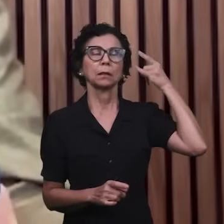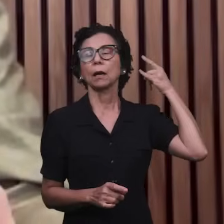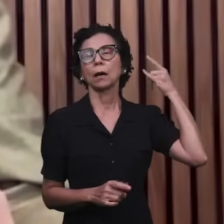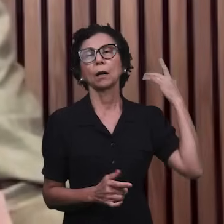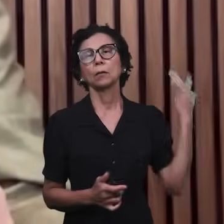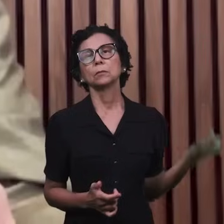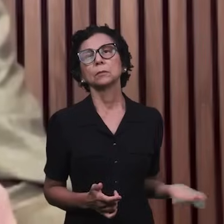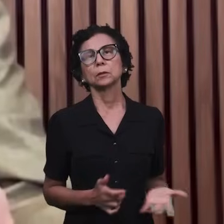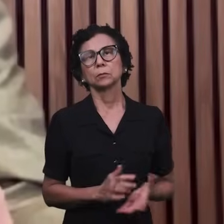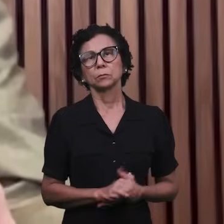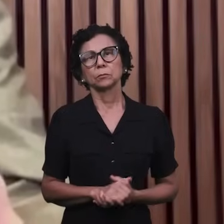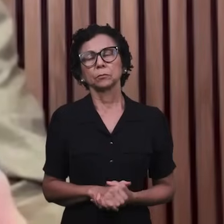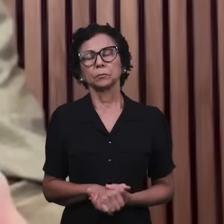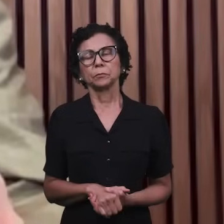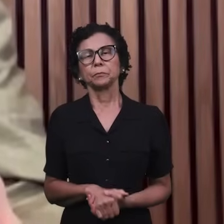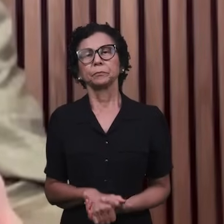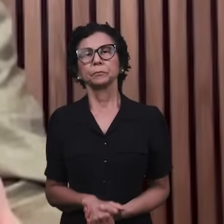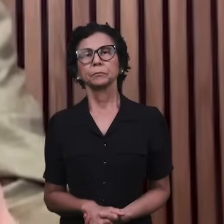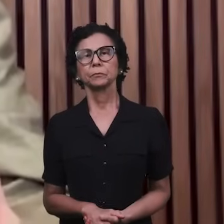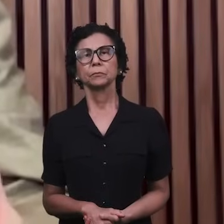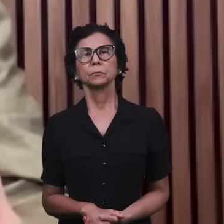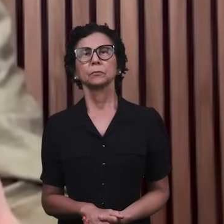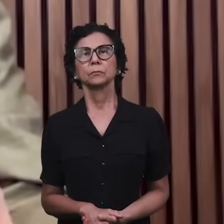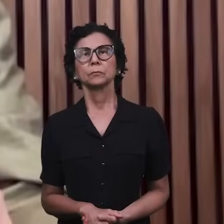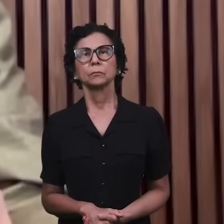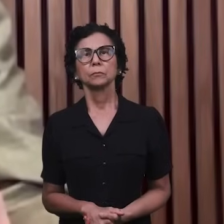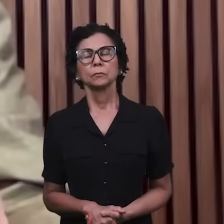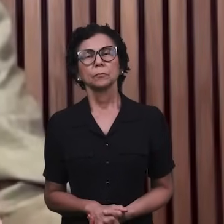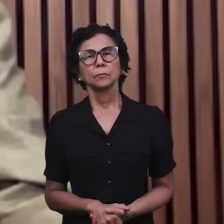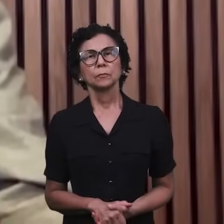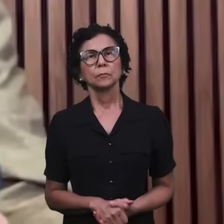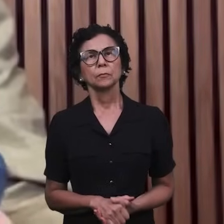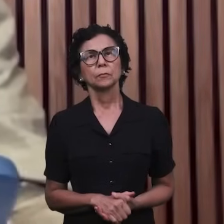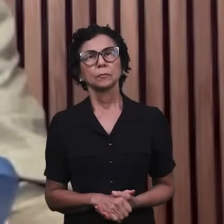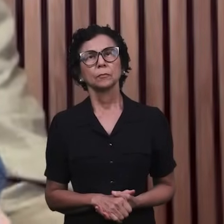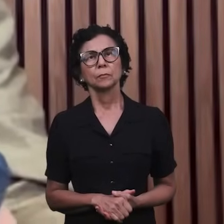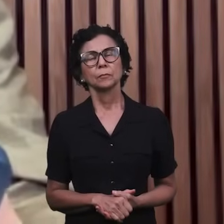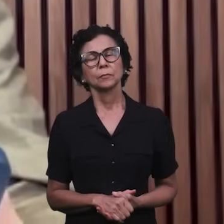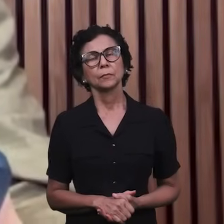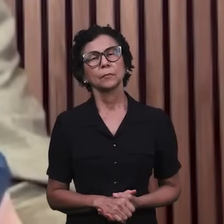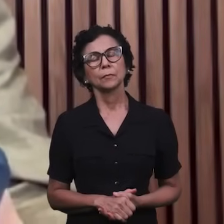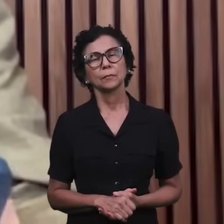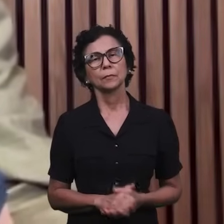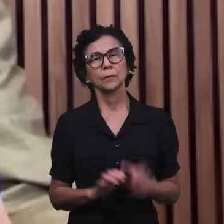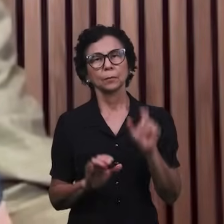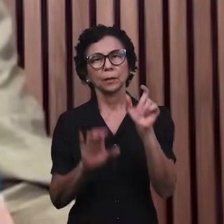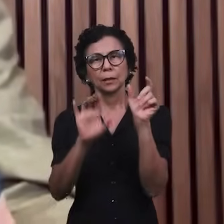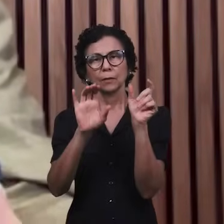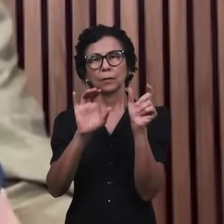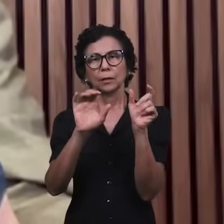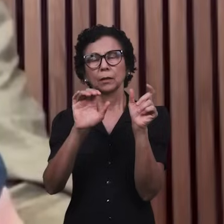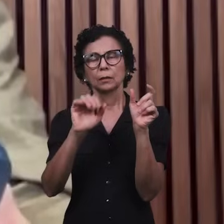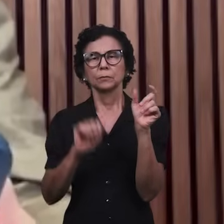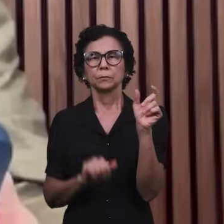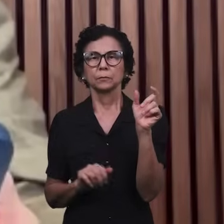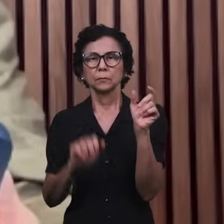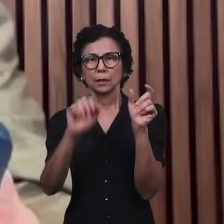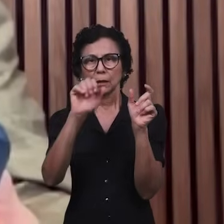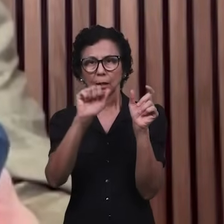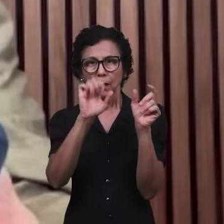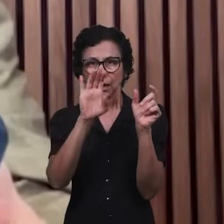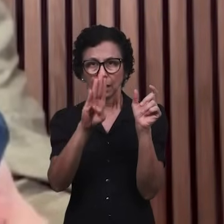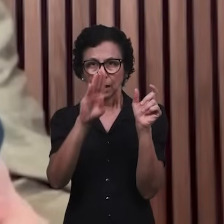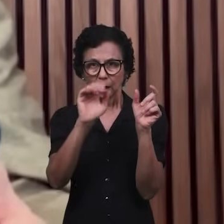Deus material, né? O Deus que olha para as coisas materiais. E Abba nós sabemos, né?